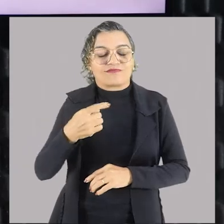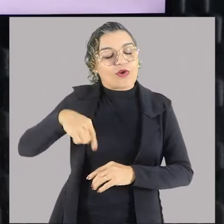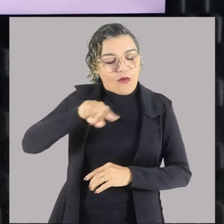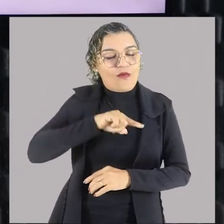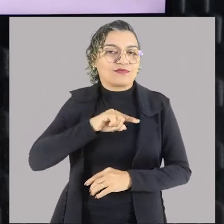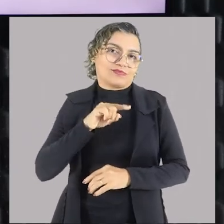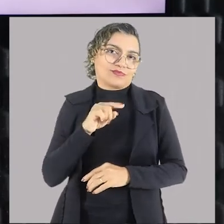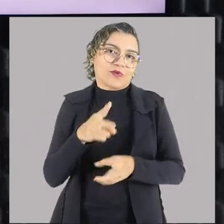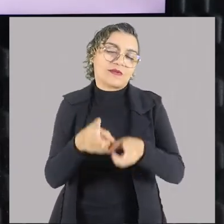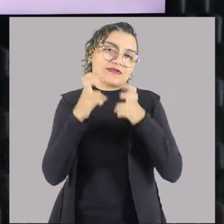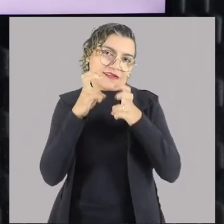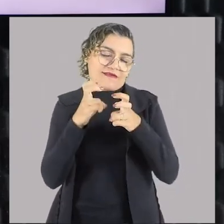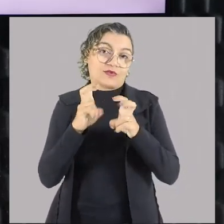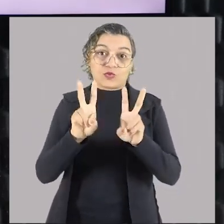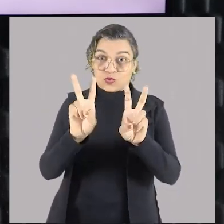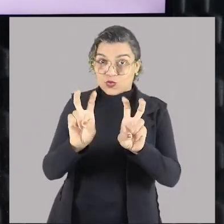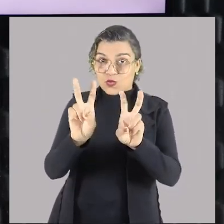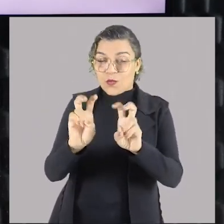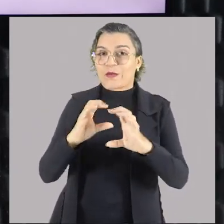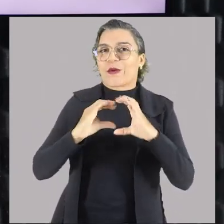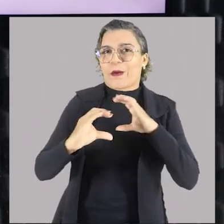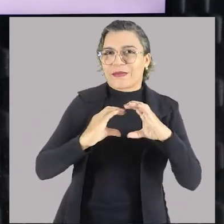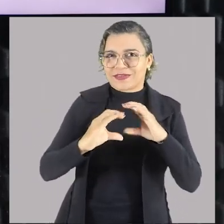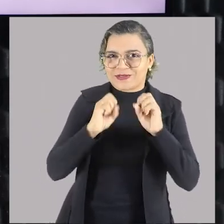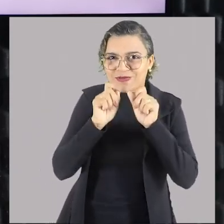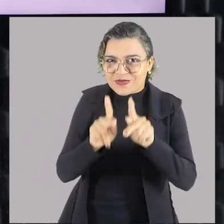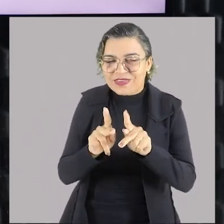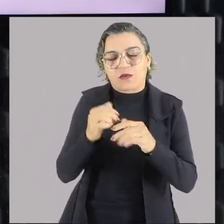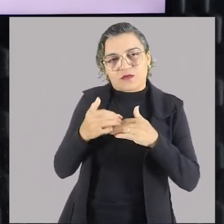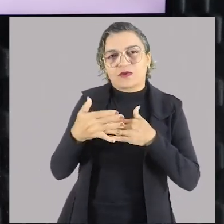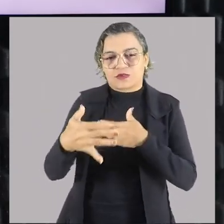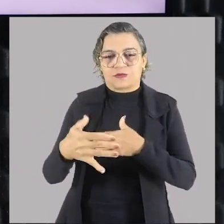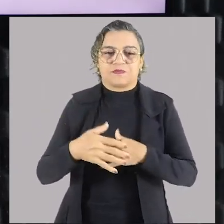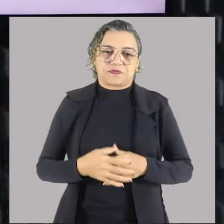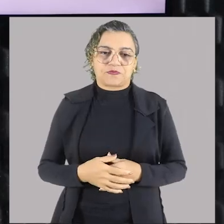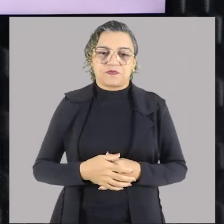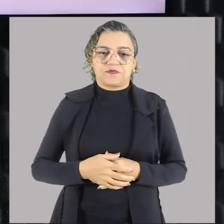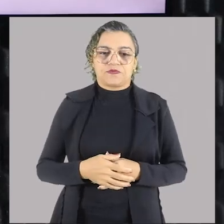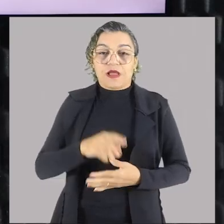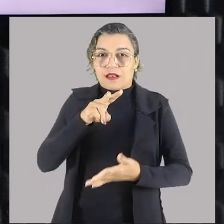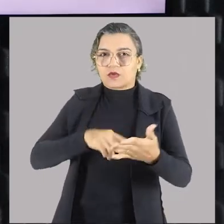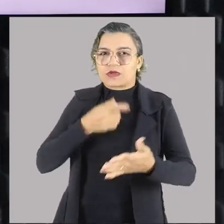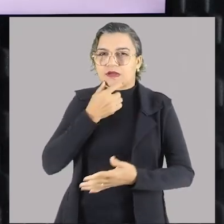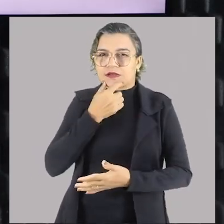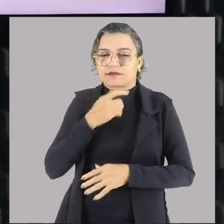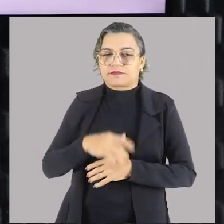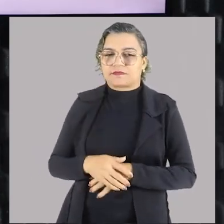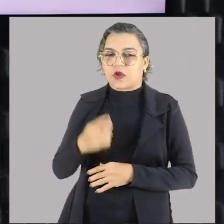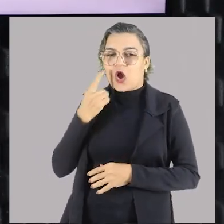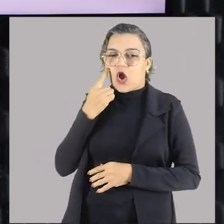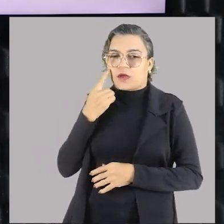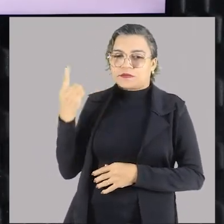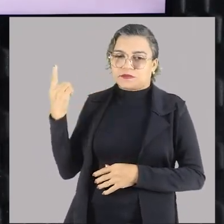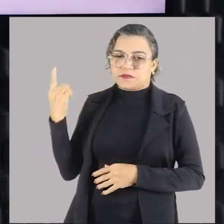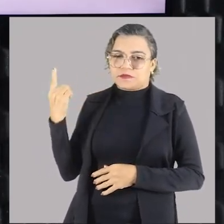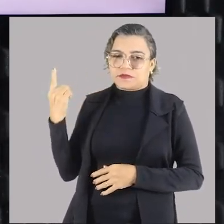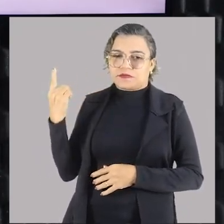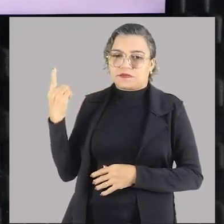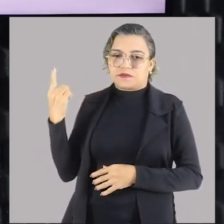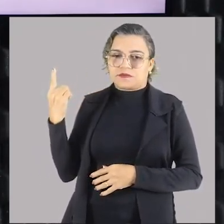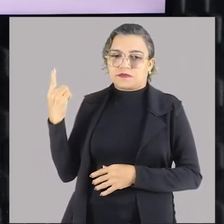pensa em comunicação. Bom? Continuando aqui. It is the act, é o ato, of